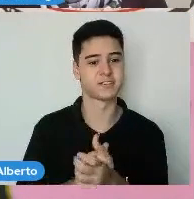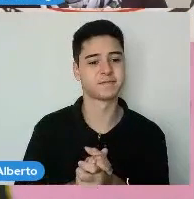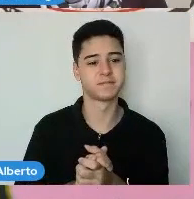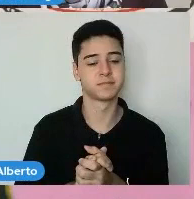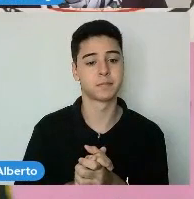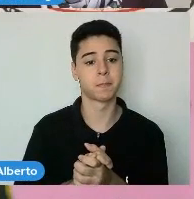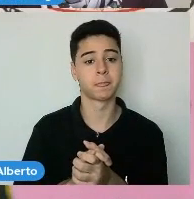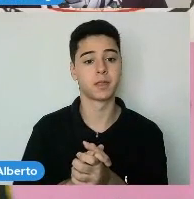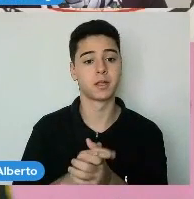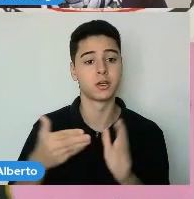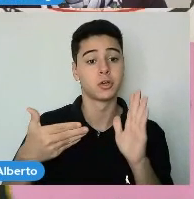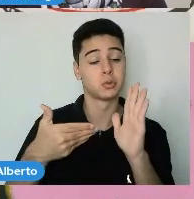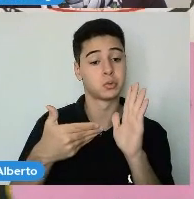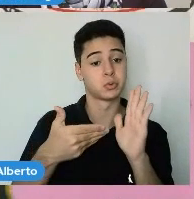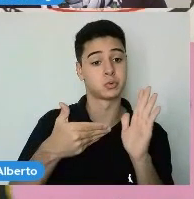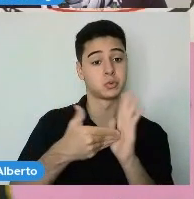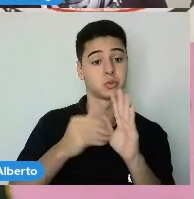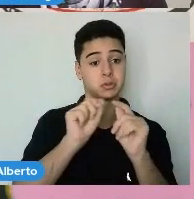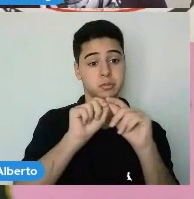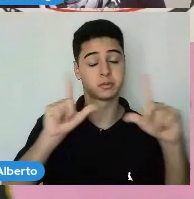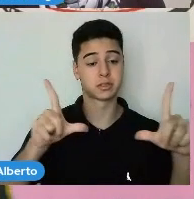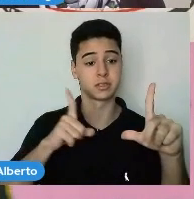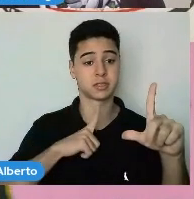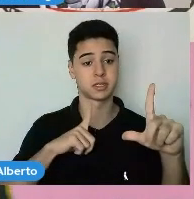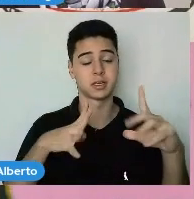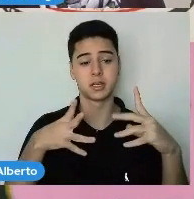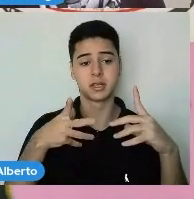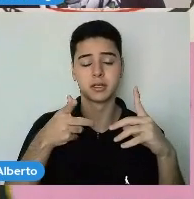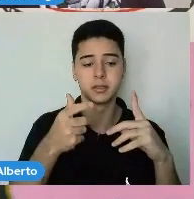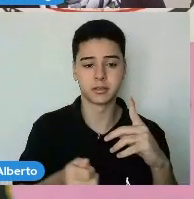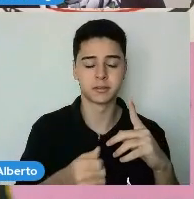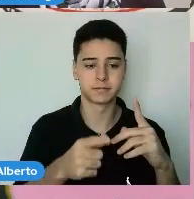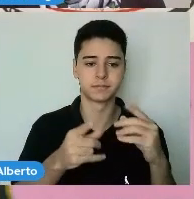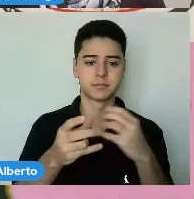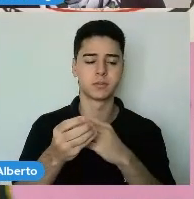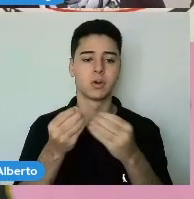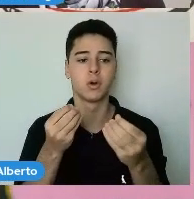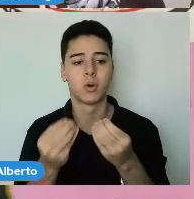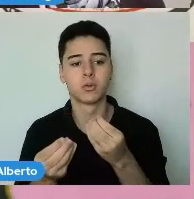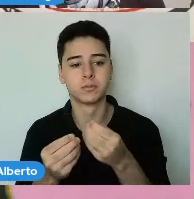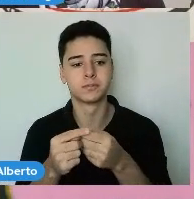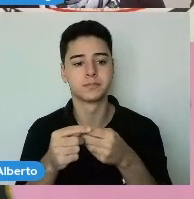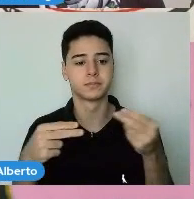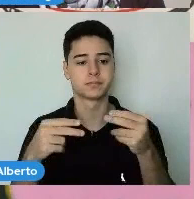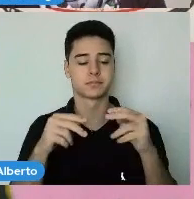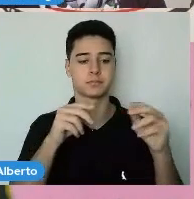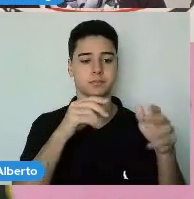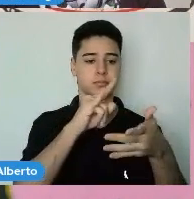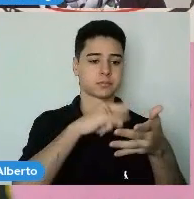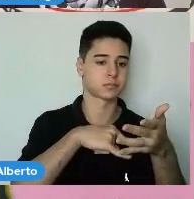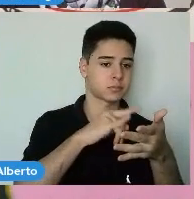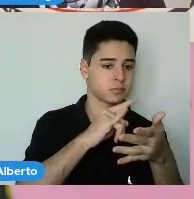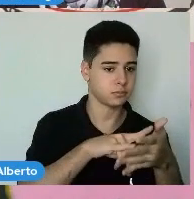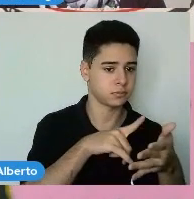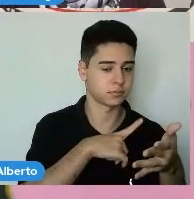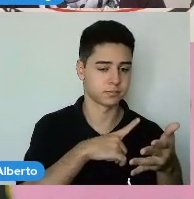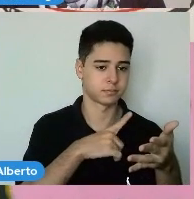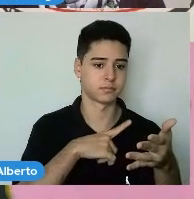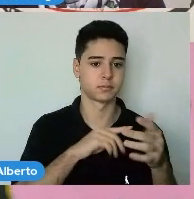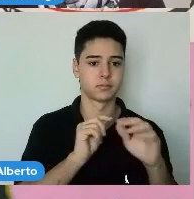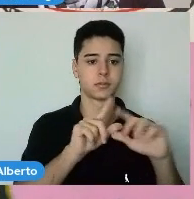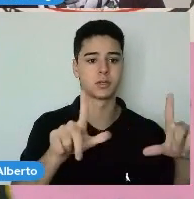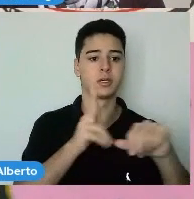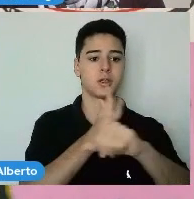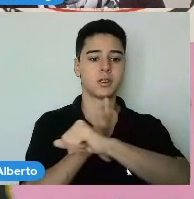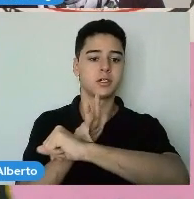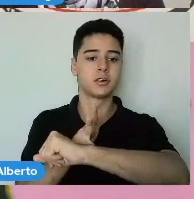últimos slides, a gente tem referências bibliográficas, temos algumas referências de documentos e de filmes,